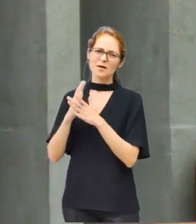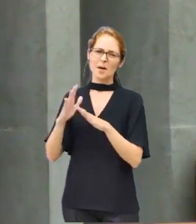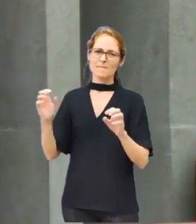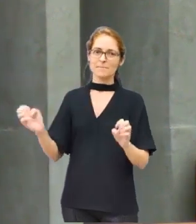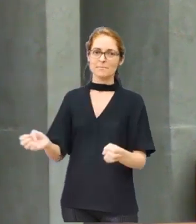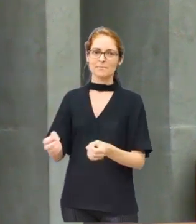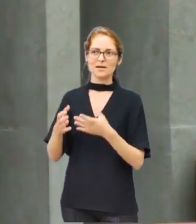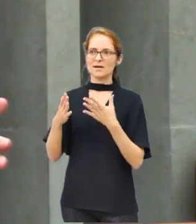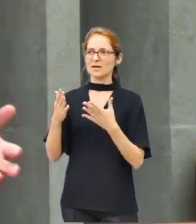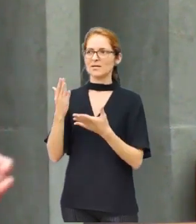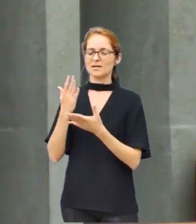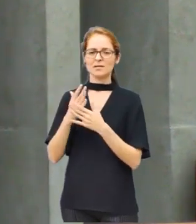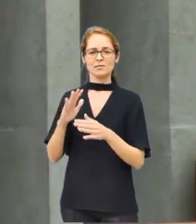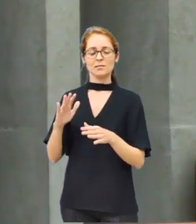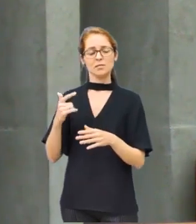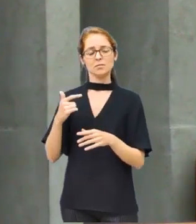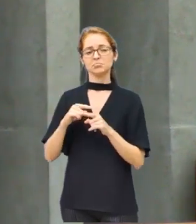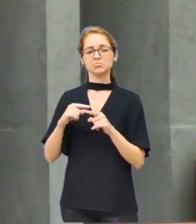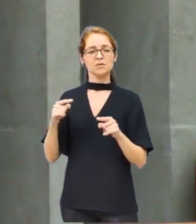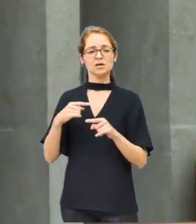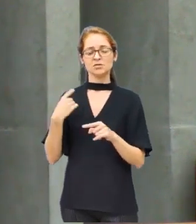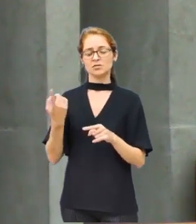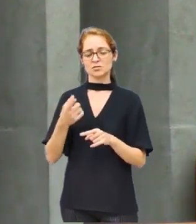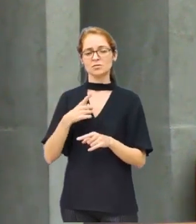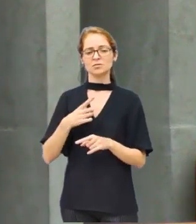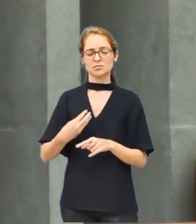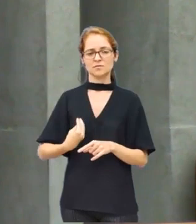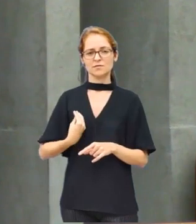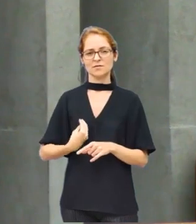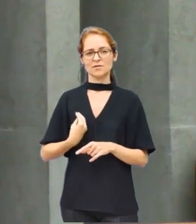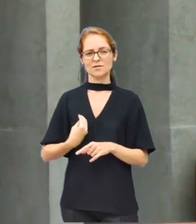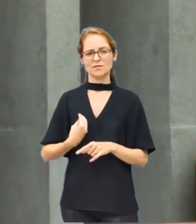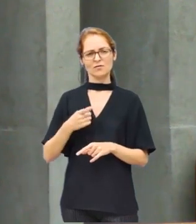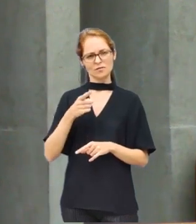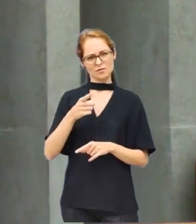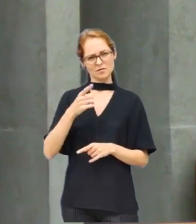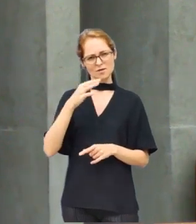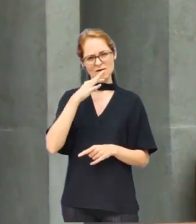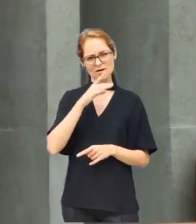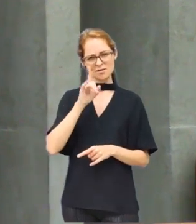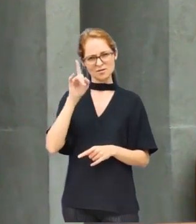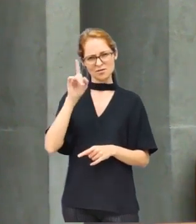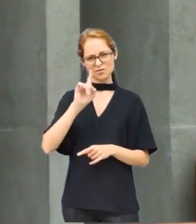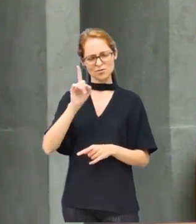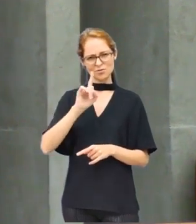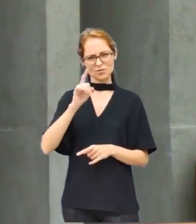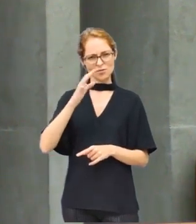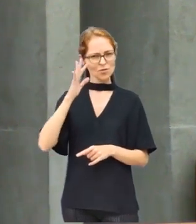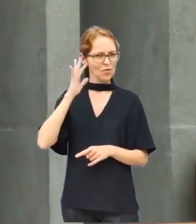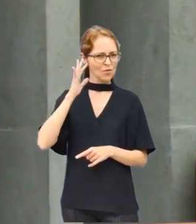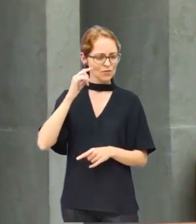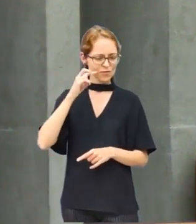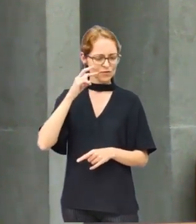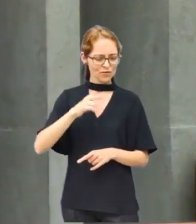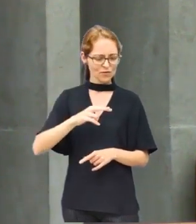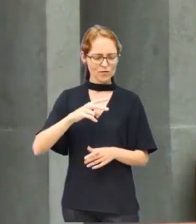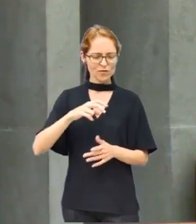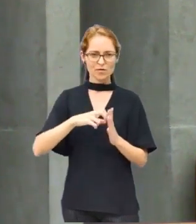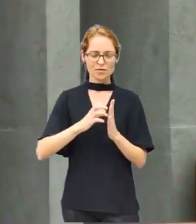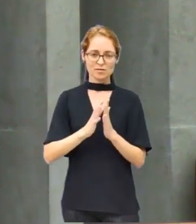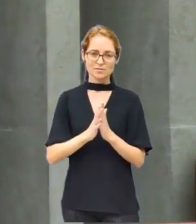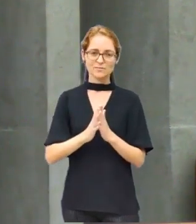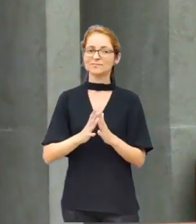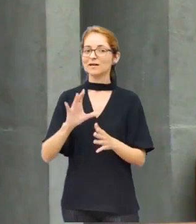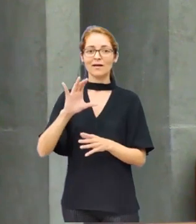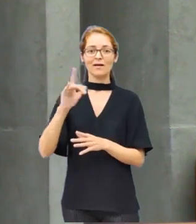milagrosa, terminar, mas nós estamos ainda no meio disso. Você acha que Deus não ouviu nossas orações? É claro que Ele ouviu, porém